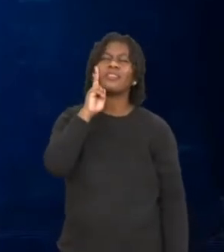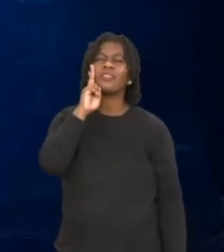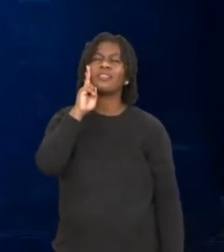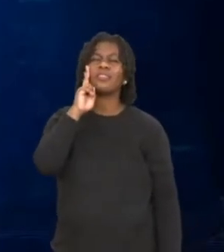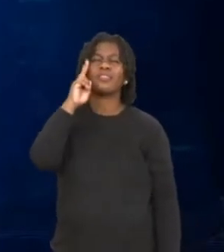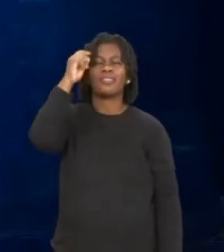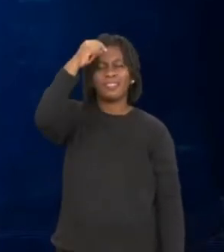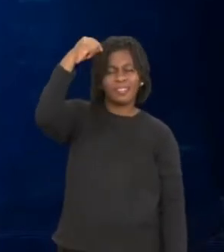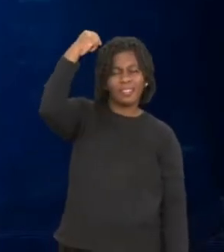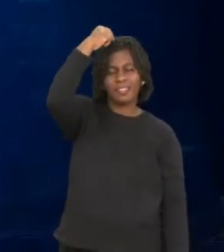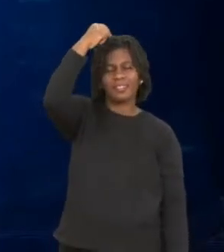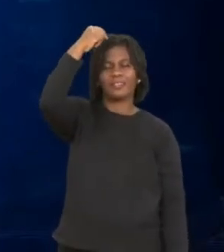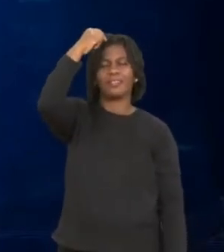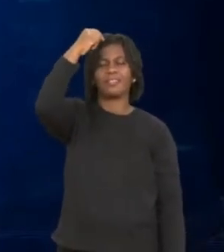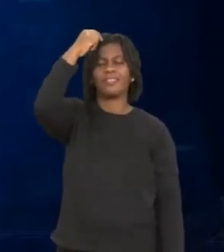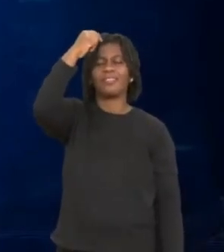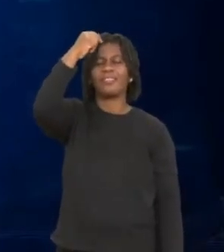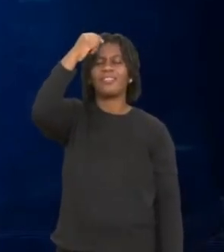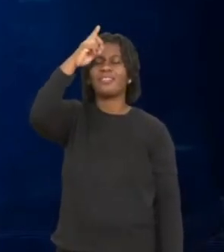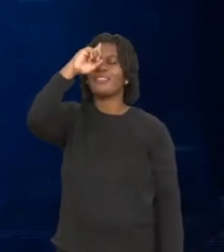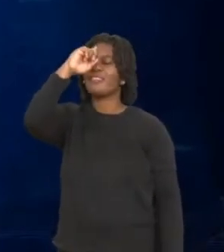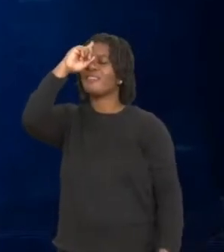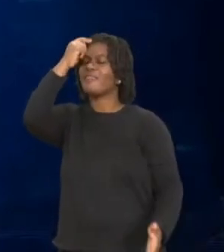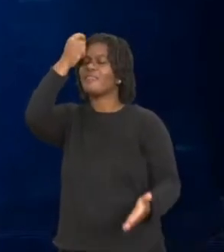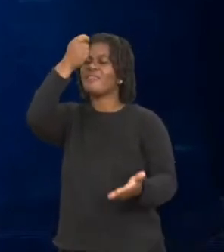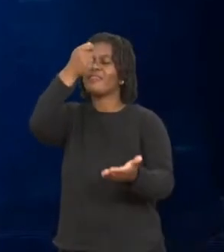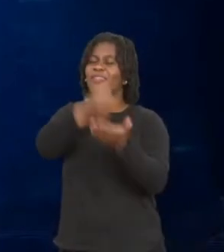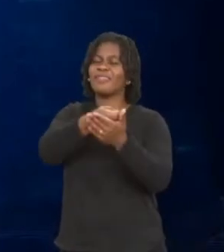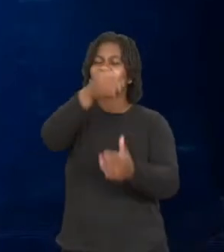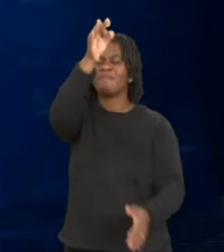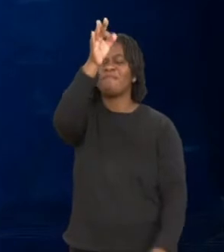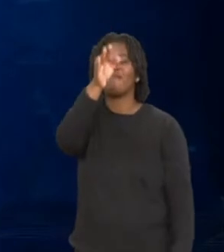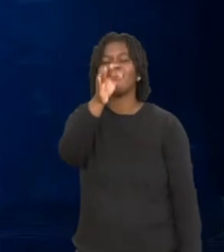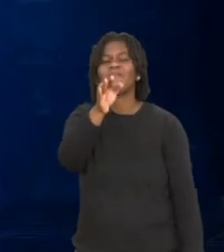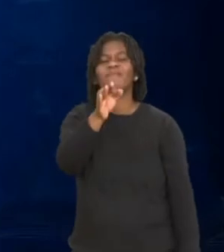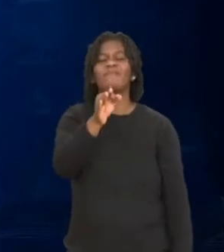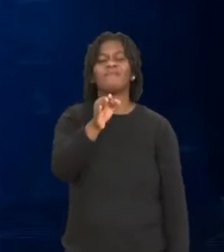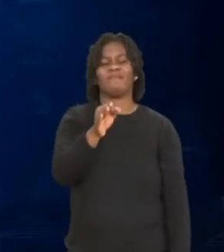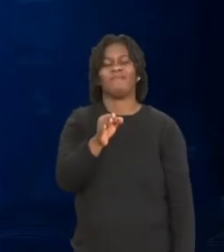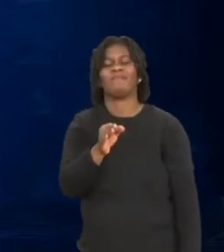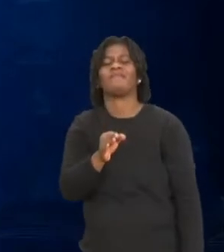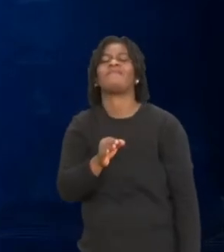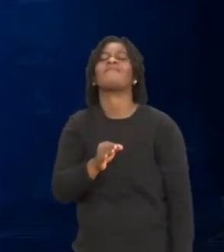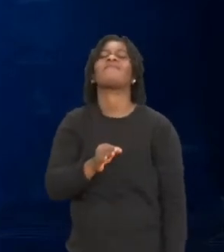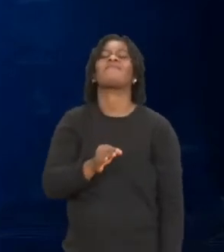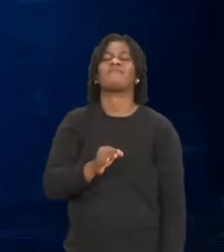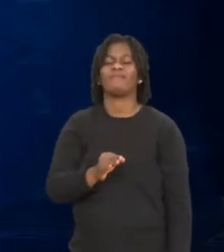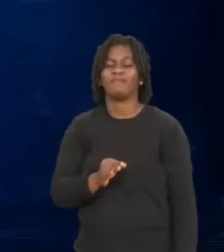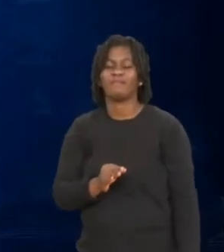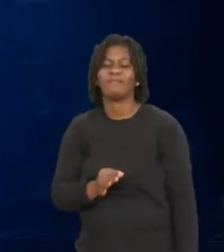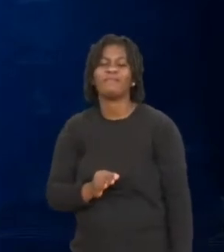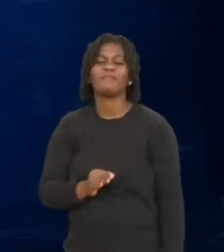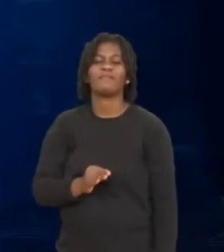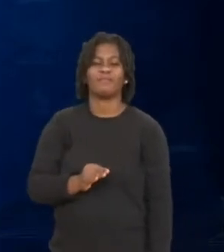decisão, na santa ceia da minha decisão.